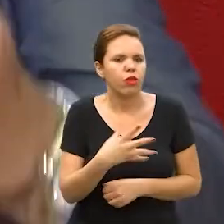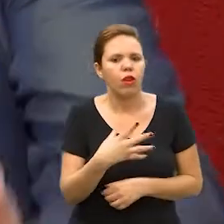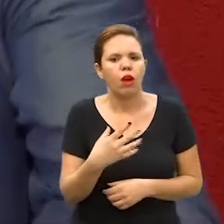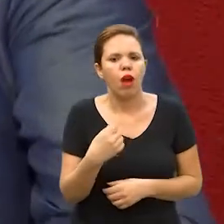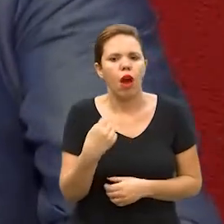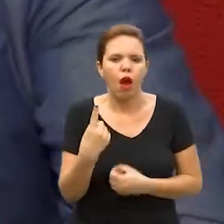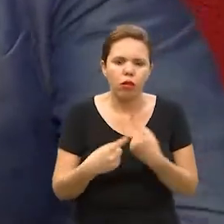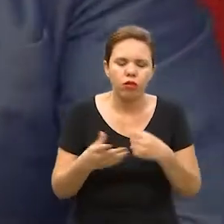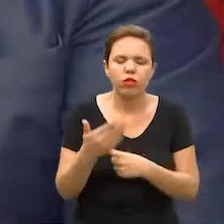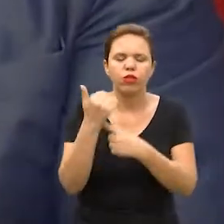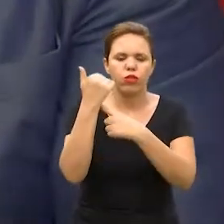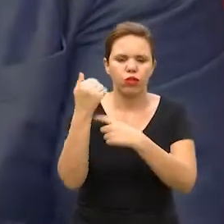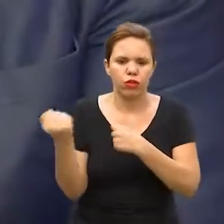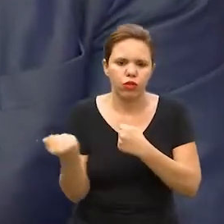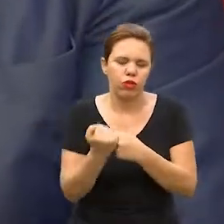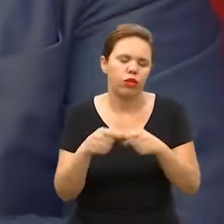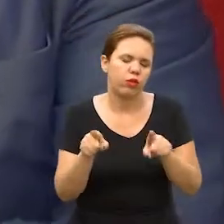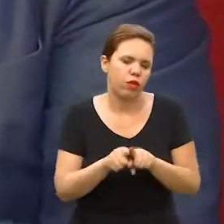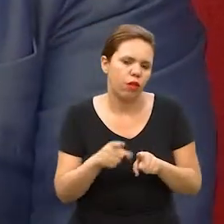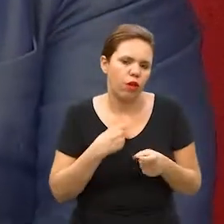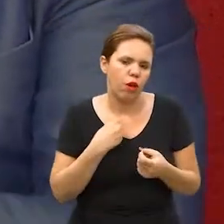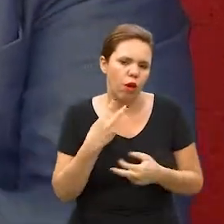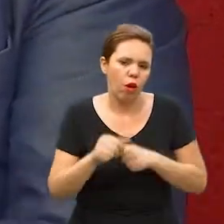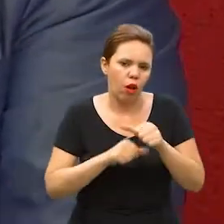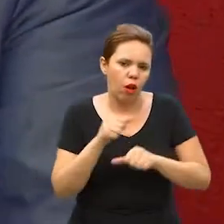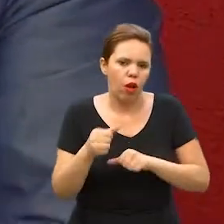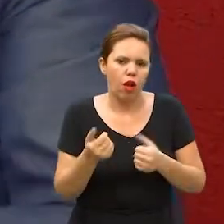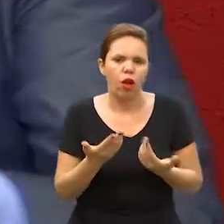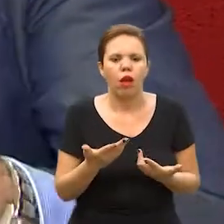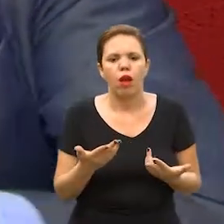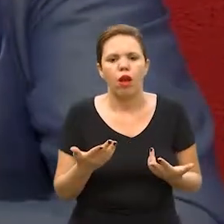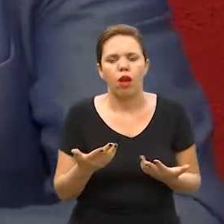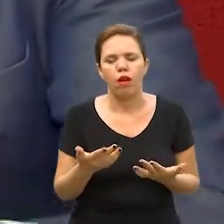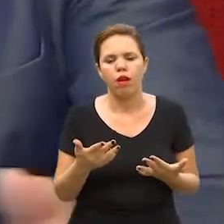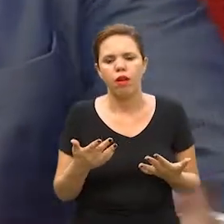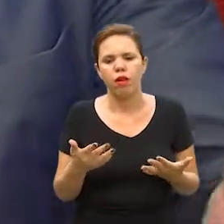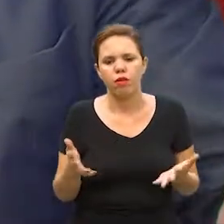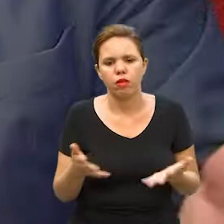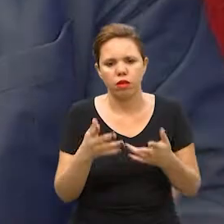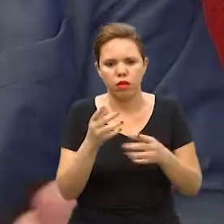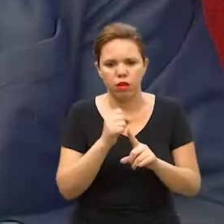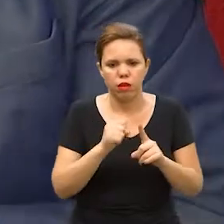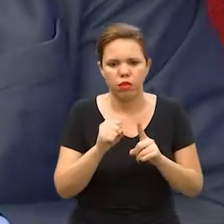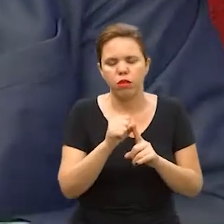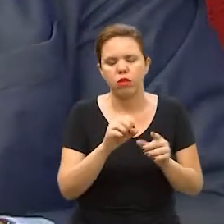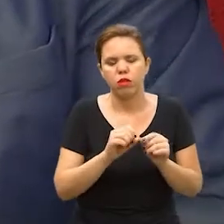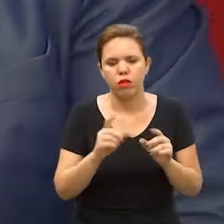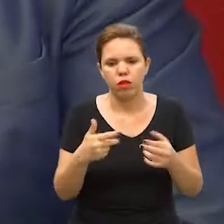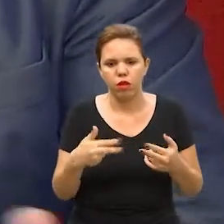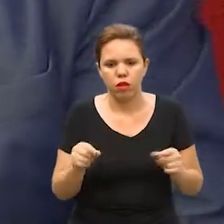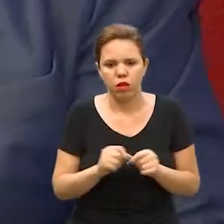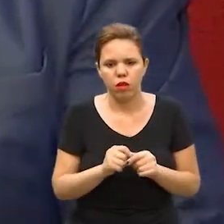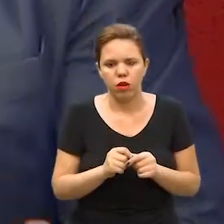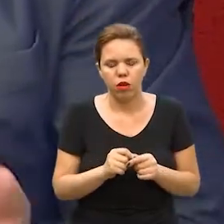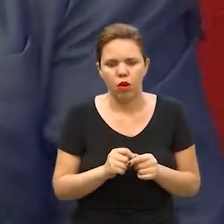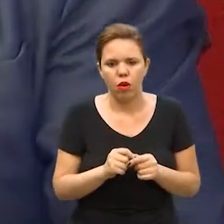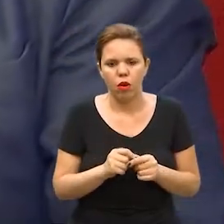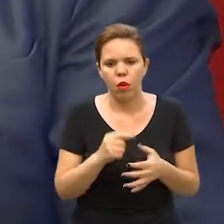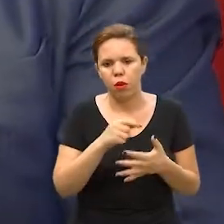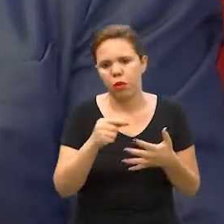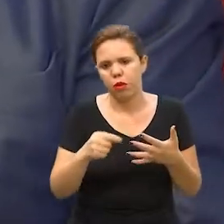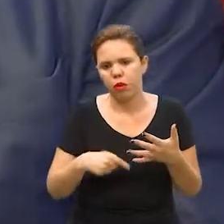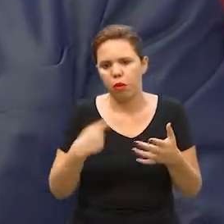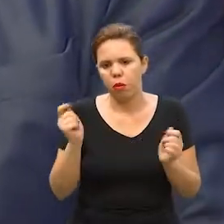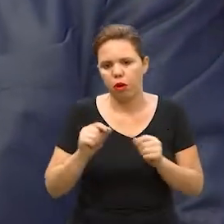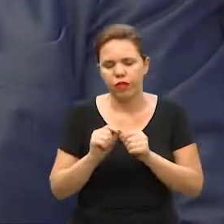bases tecnológicas, muitas coisas também de impacto puramente social. Todo esse arcabouço de coisas que a gente pode